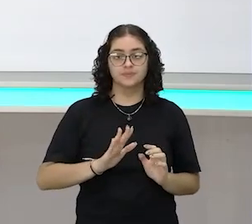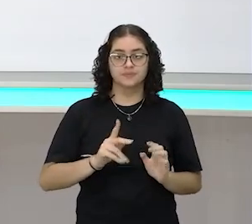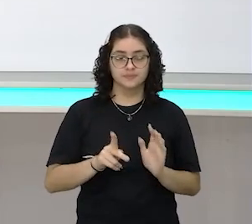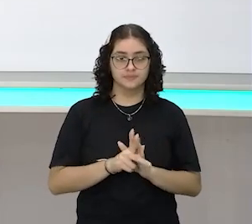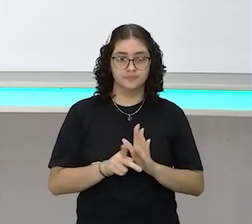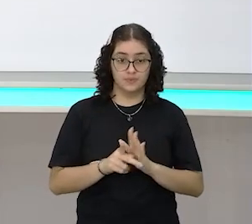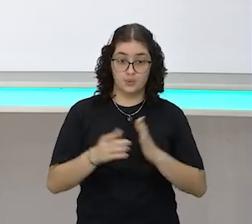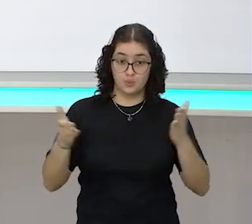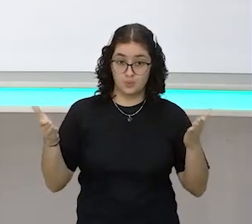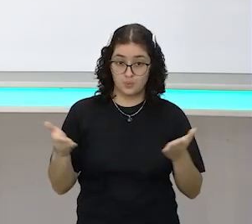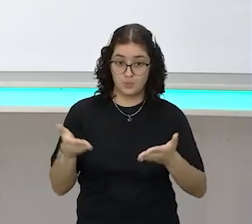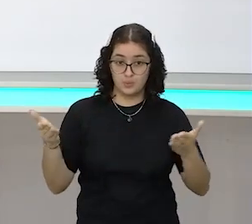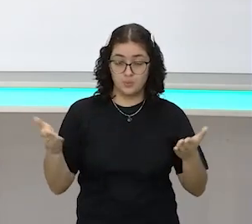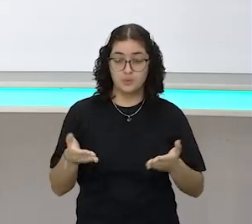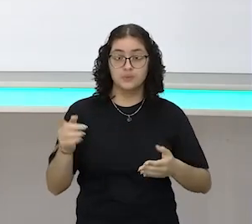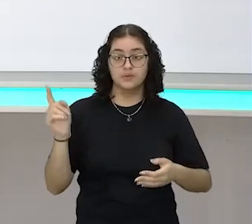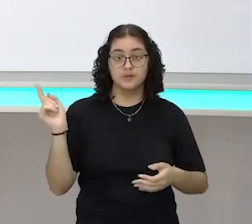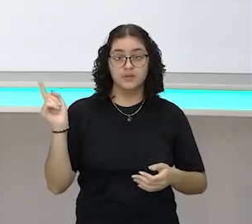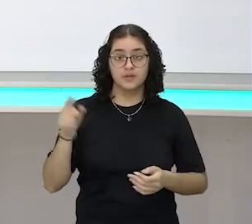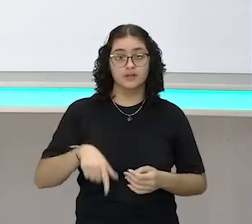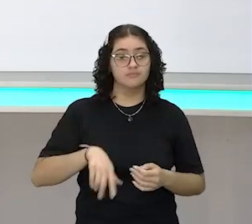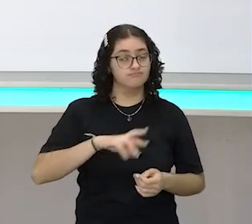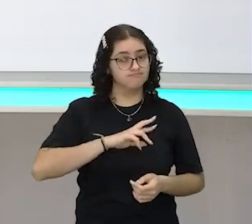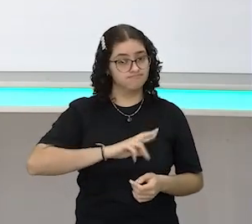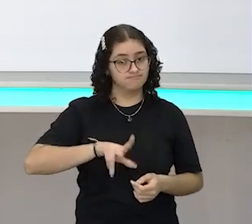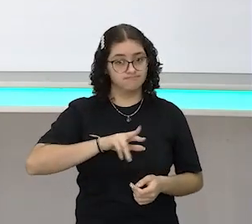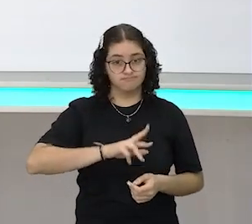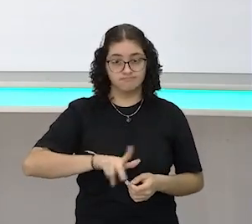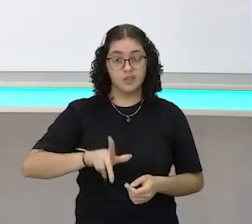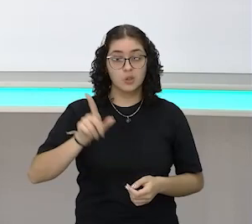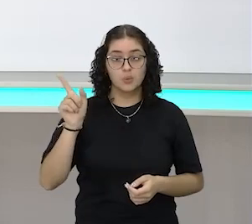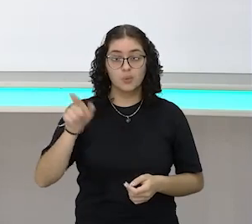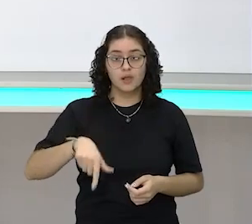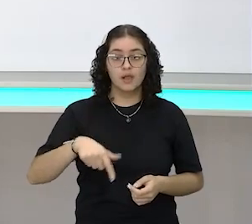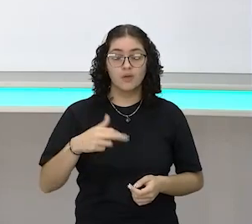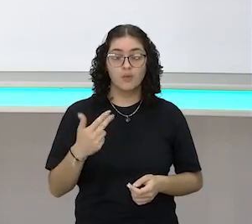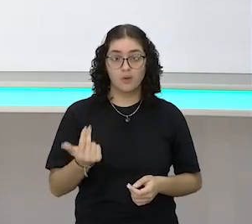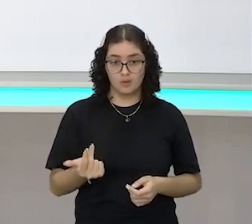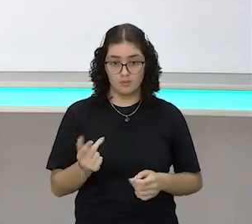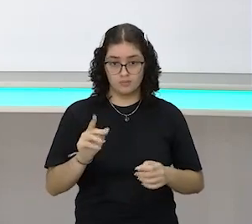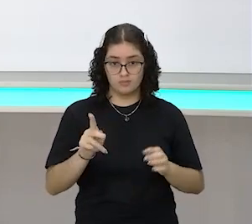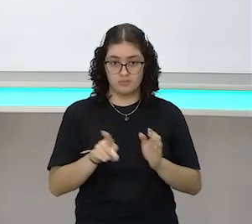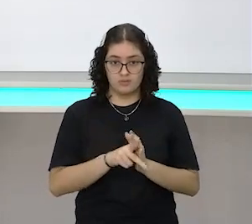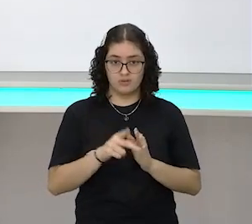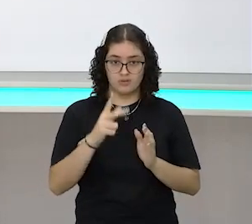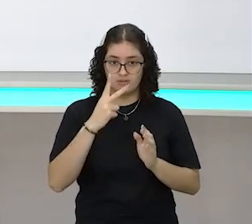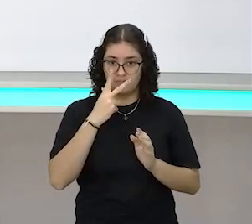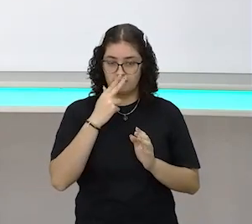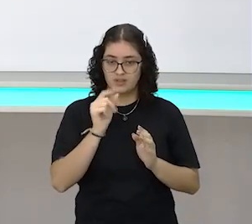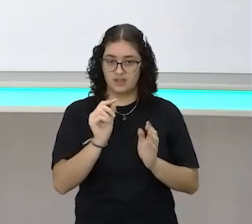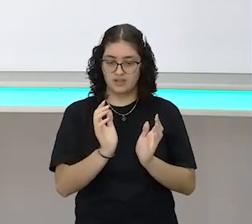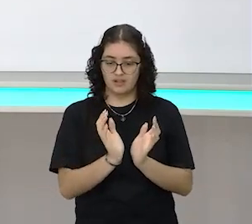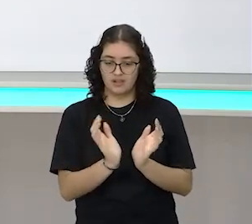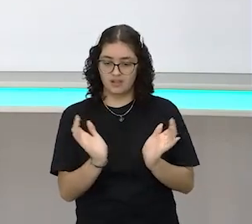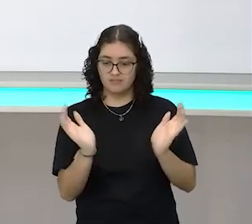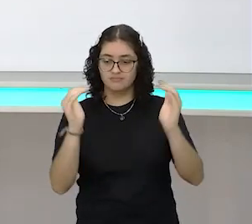etária hoje em dia é bem diferente, não é exatamente uma pirâmide, está mais para uma abóboda, né?